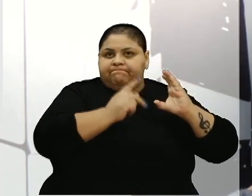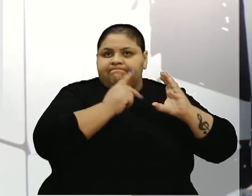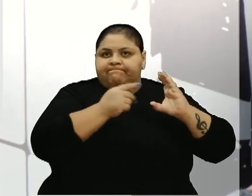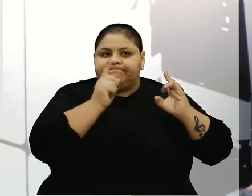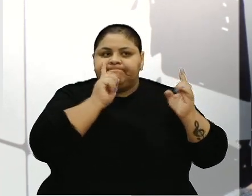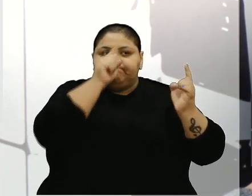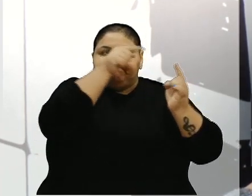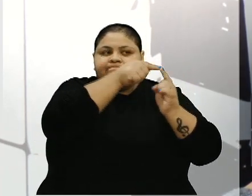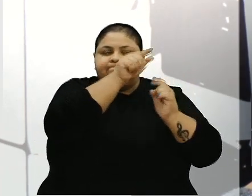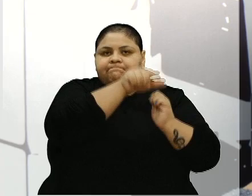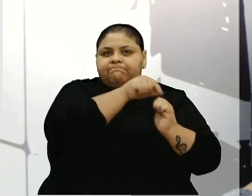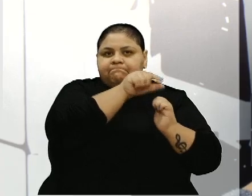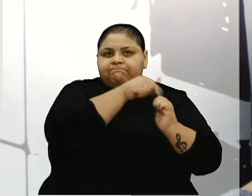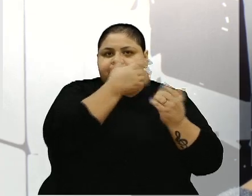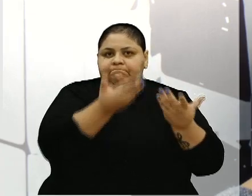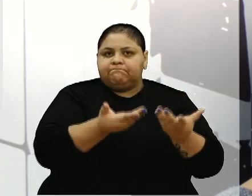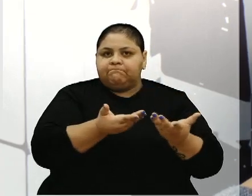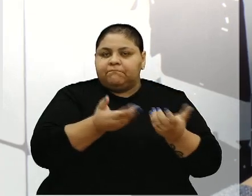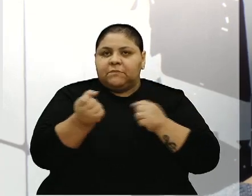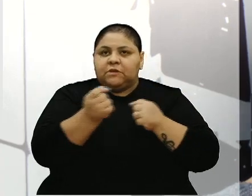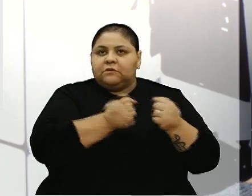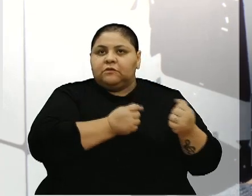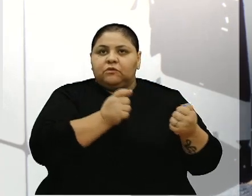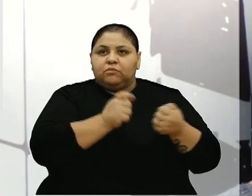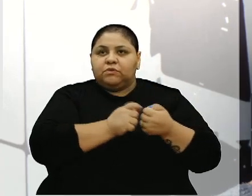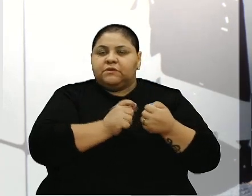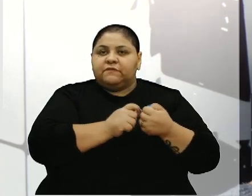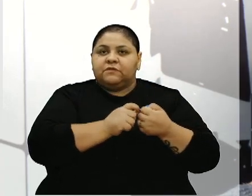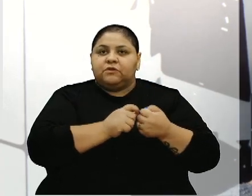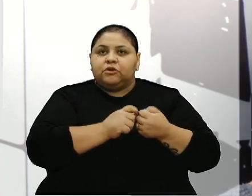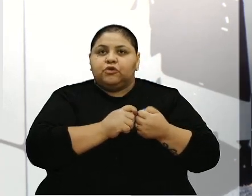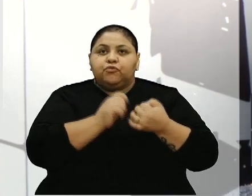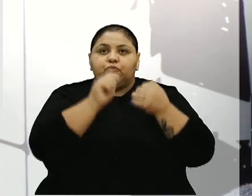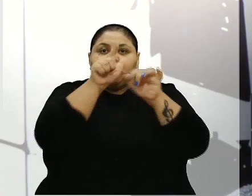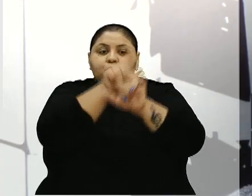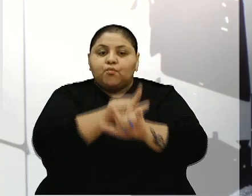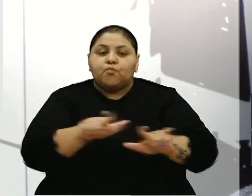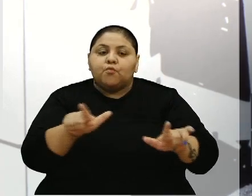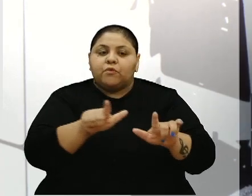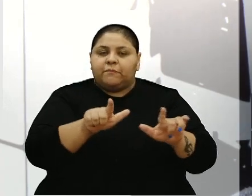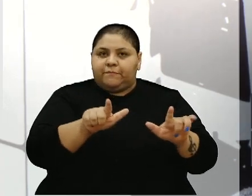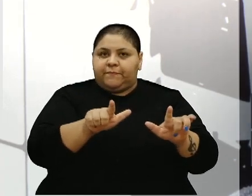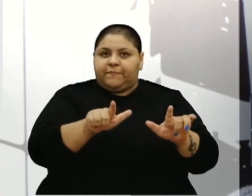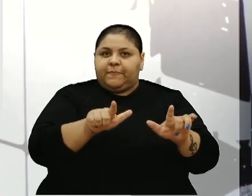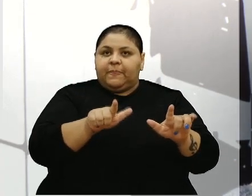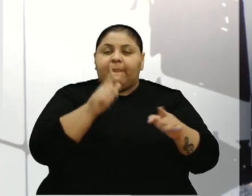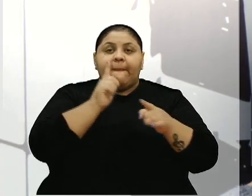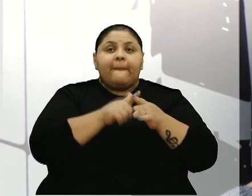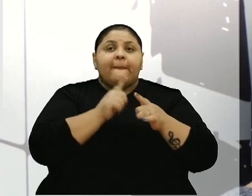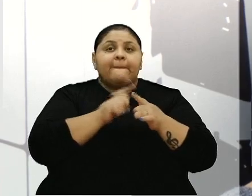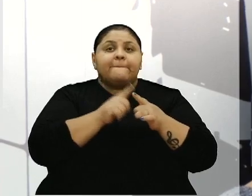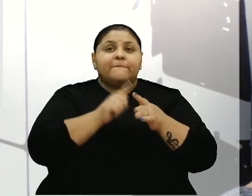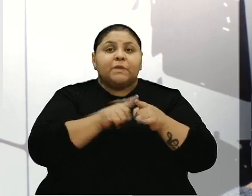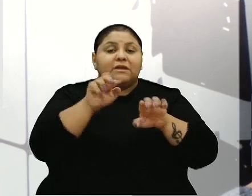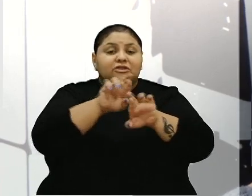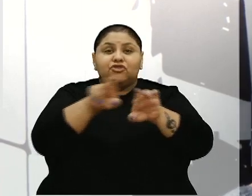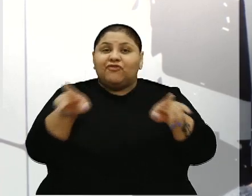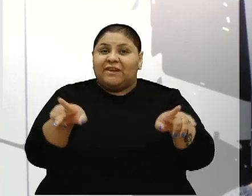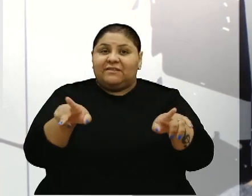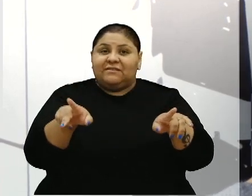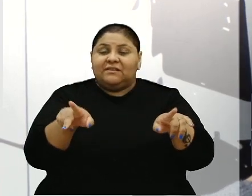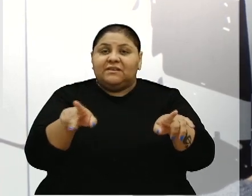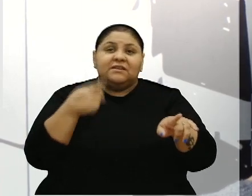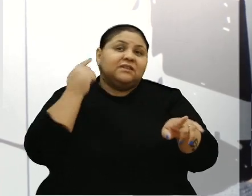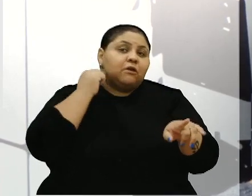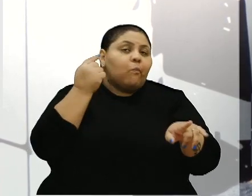uma empresa enfim que vai poder fazer esse tratamento de resíduos de Enchente porque os resíduos são muito diversificados você vai ter